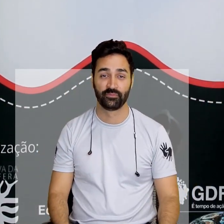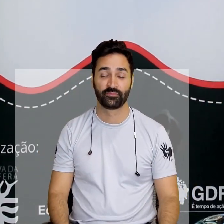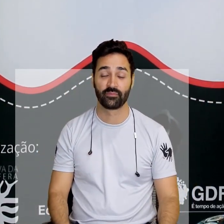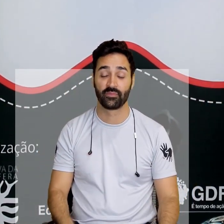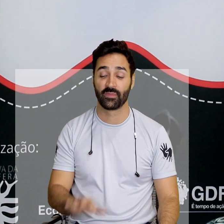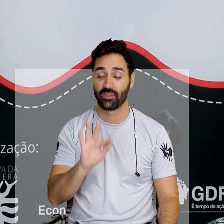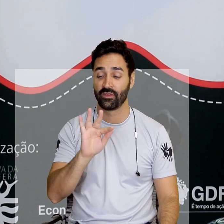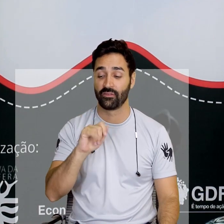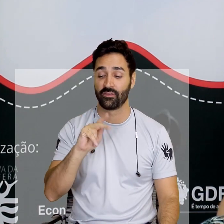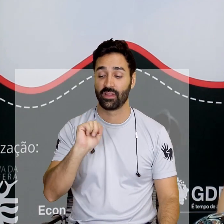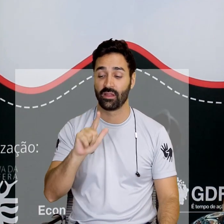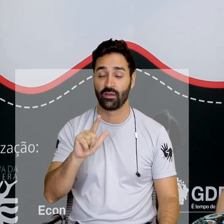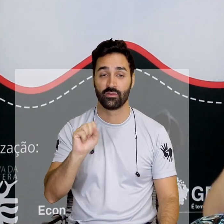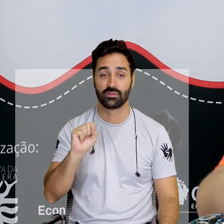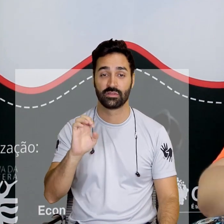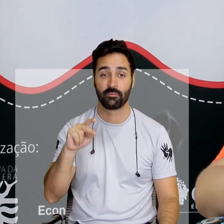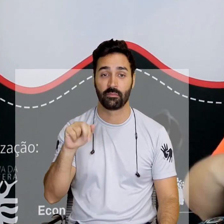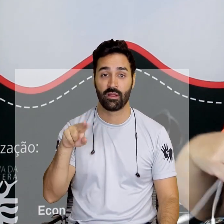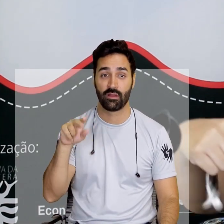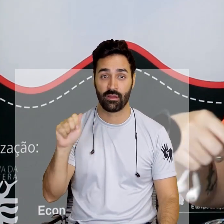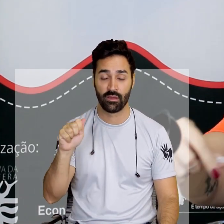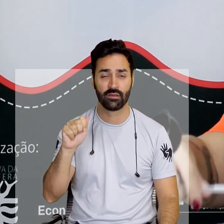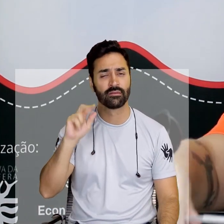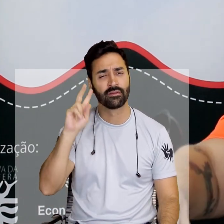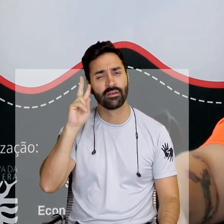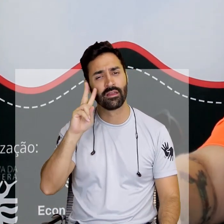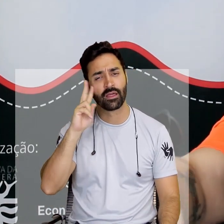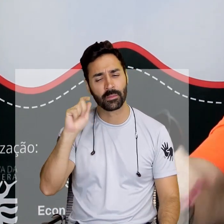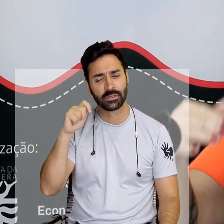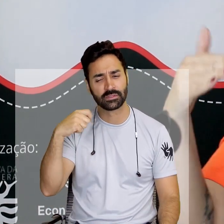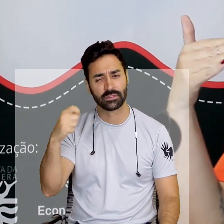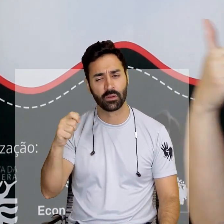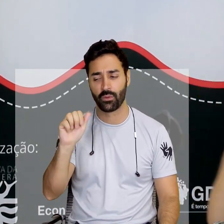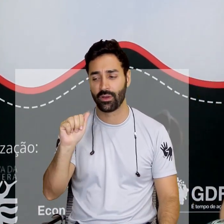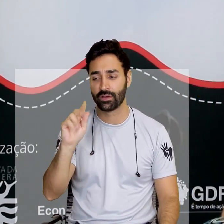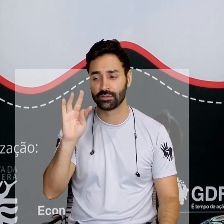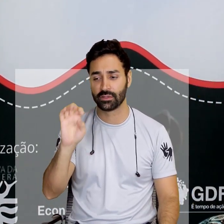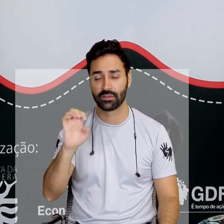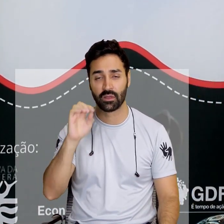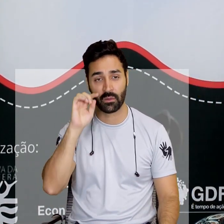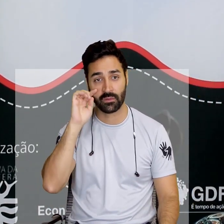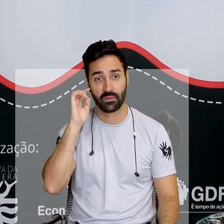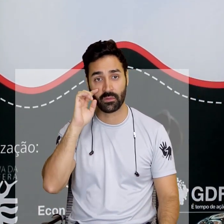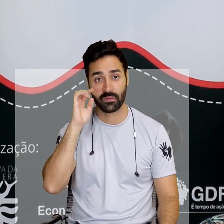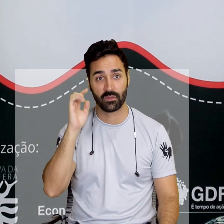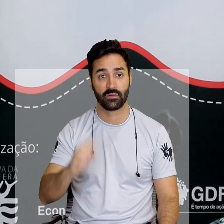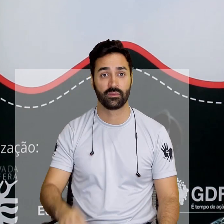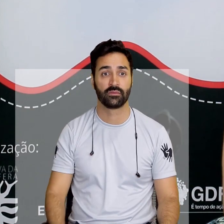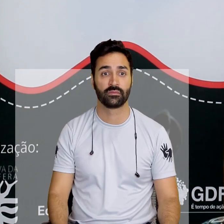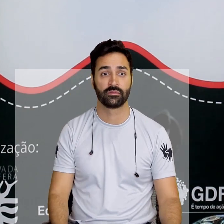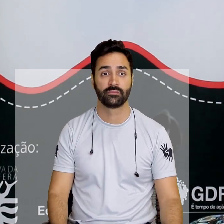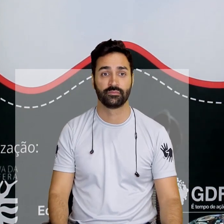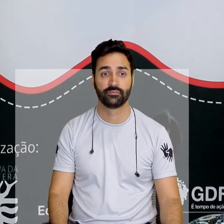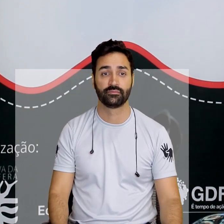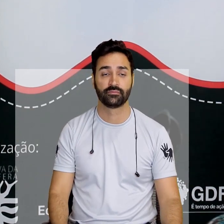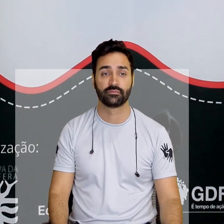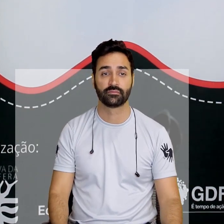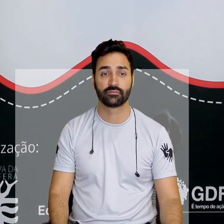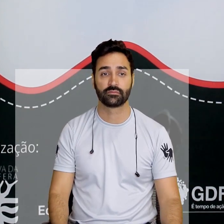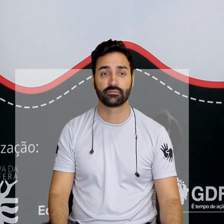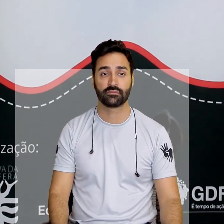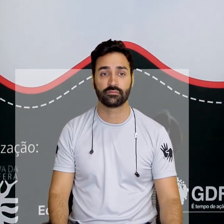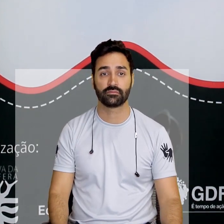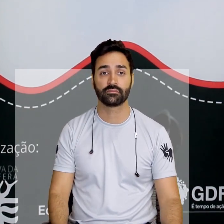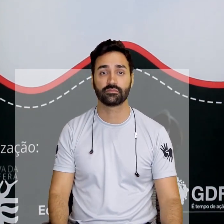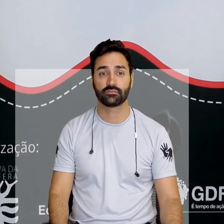Final de semana a gente faz. Lembra do sinal de até? Né? Esse também pode